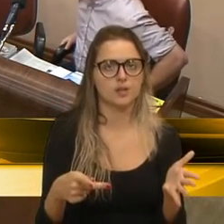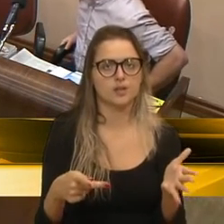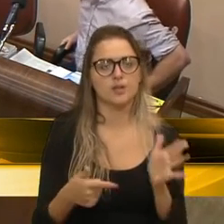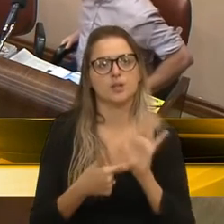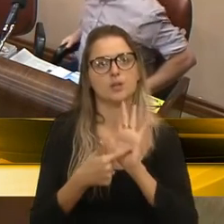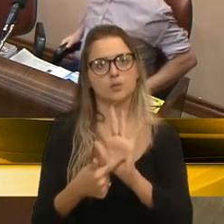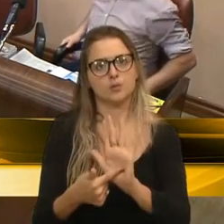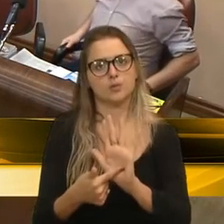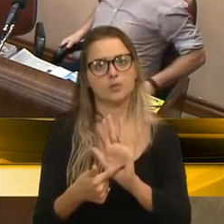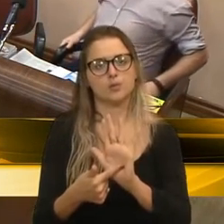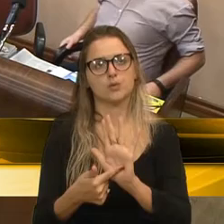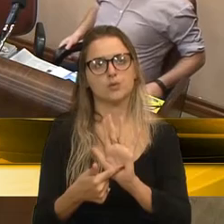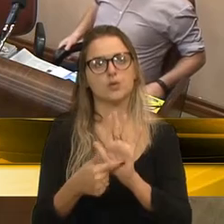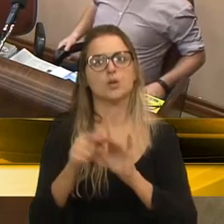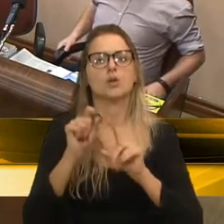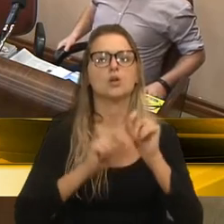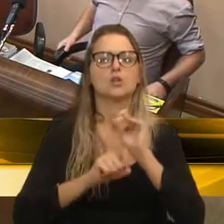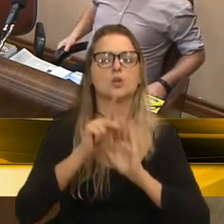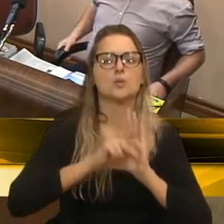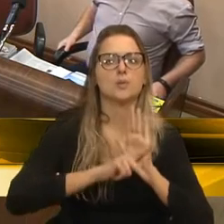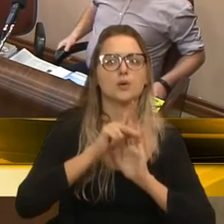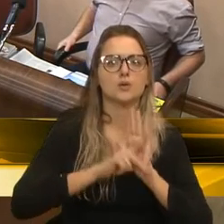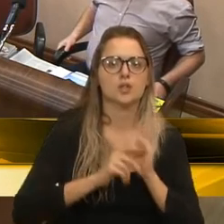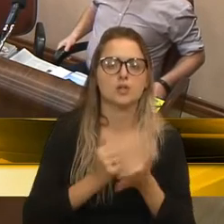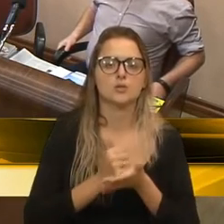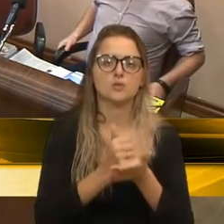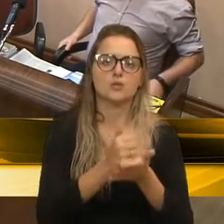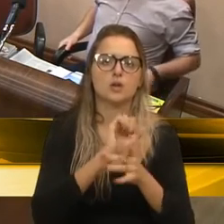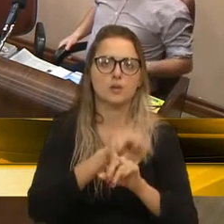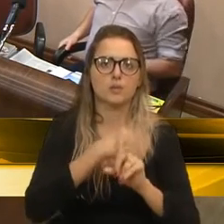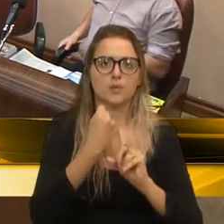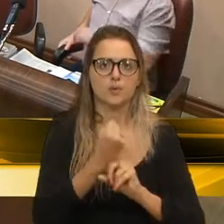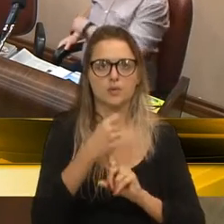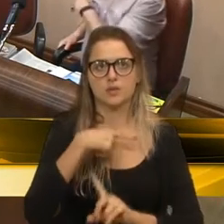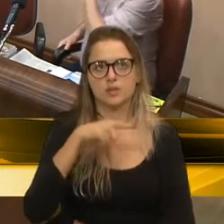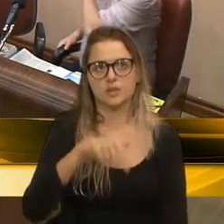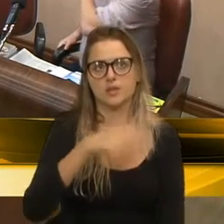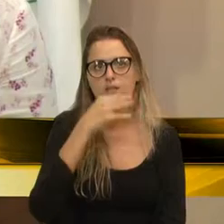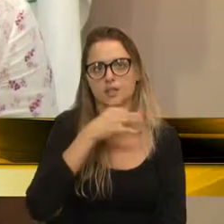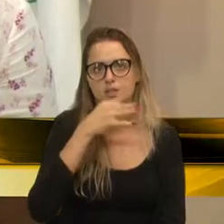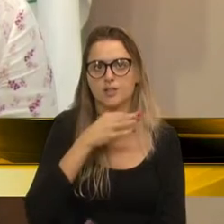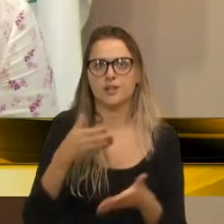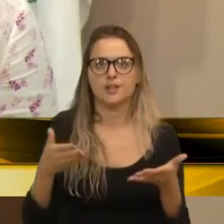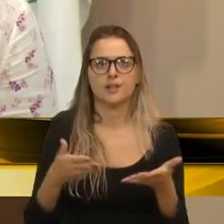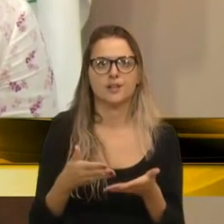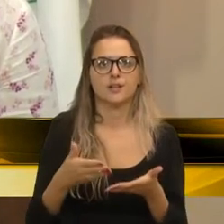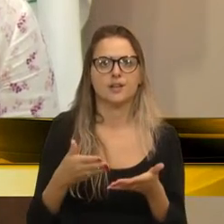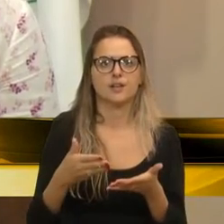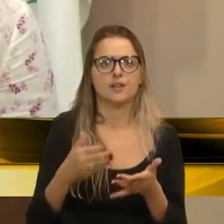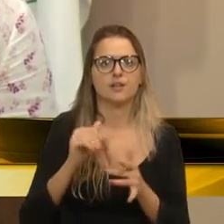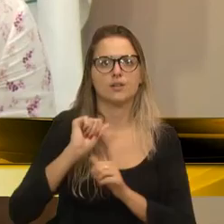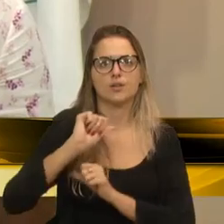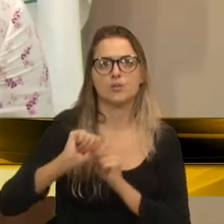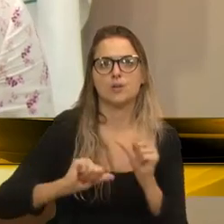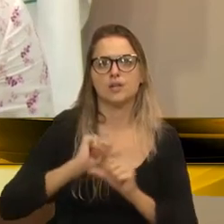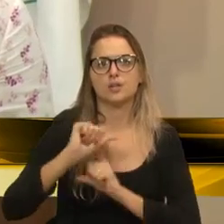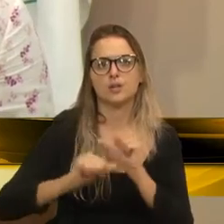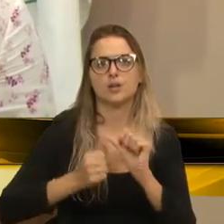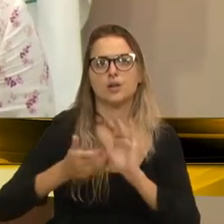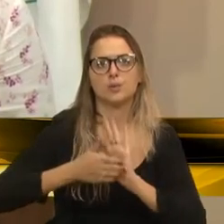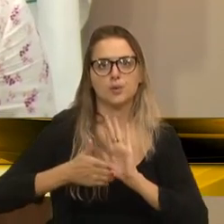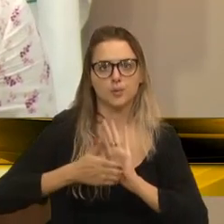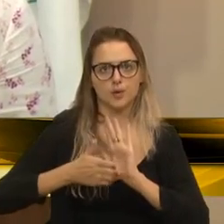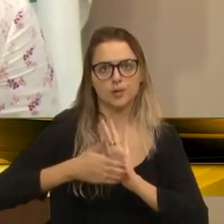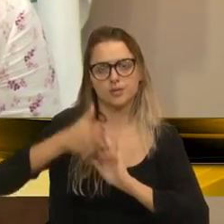questão dos projetos de assistência social de Caxias do Sul, que vão passar agora por uma alteração proposta pela